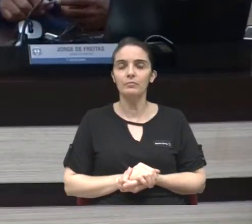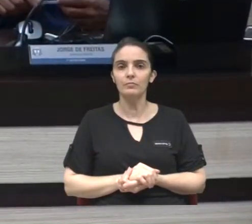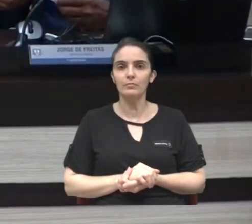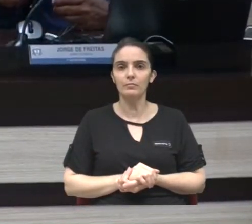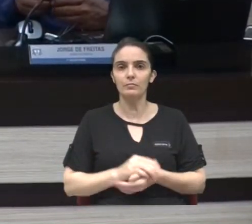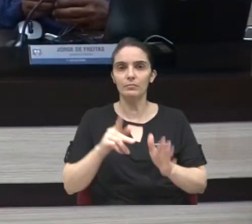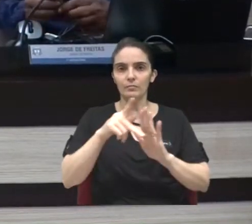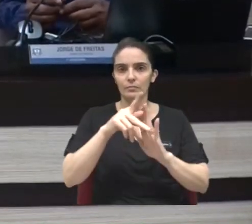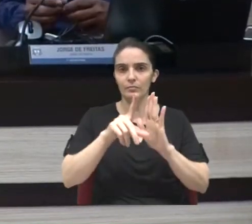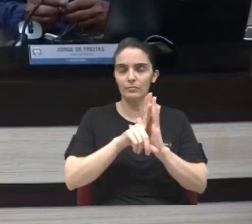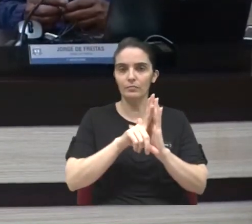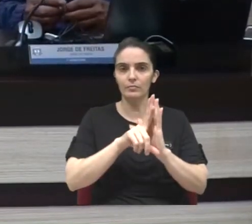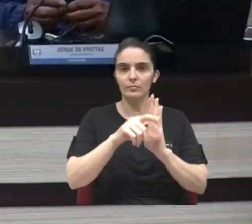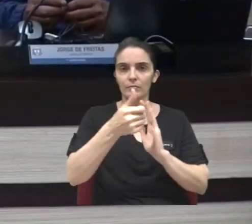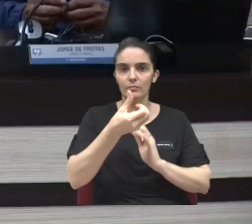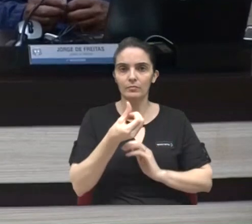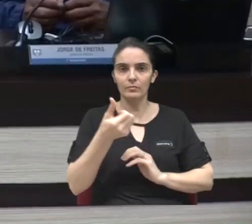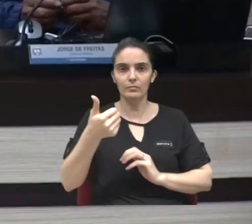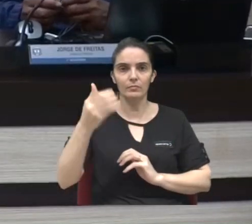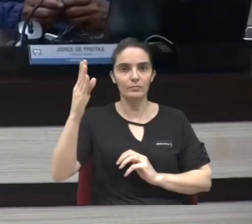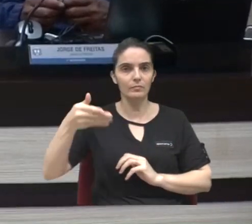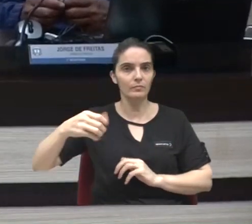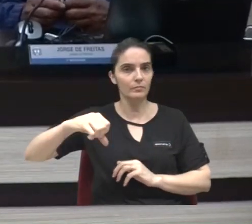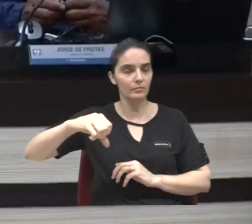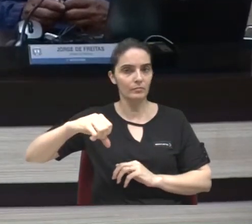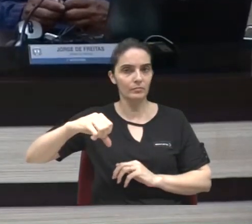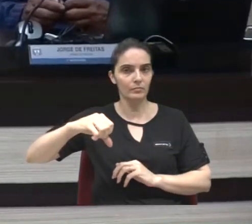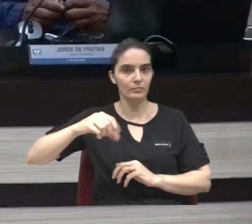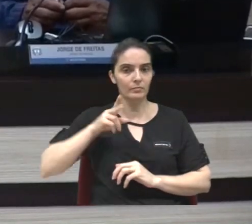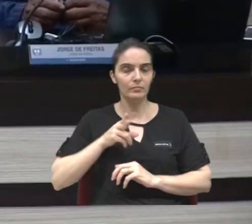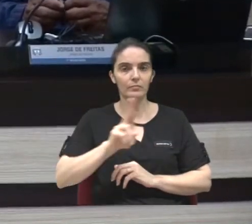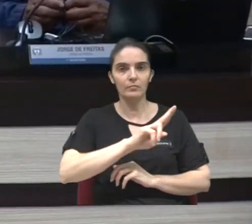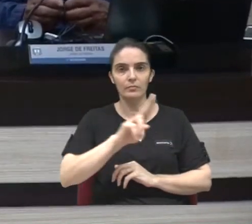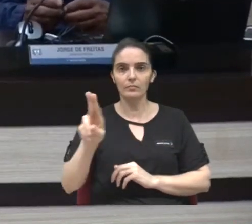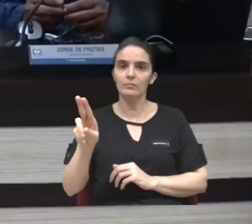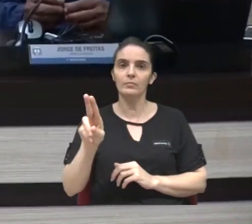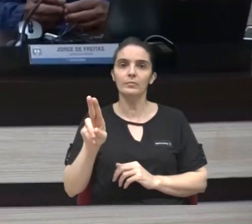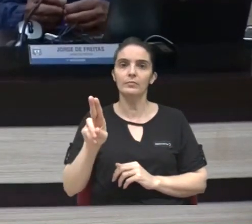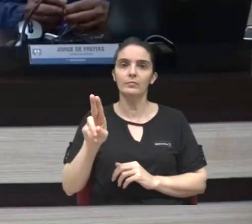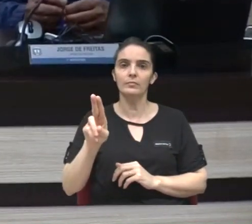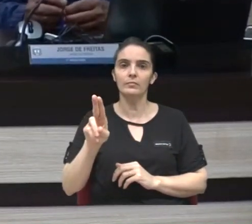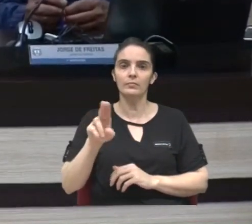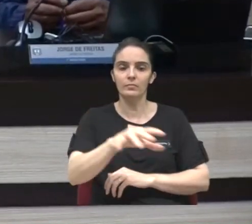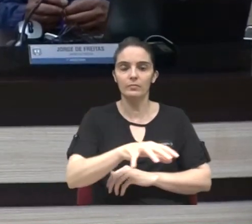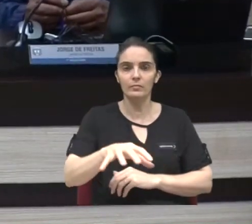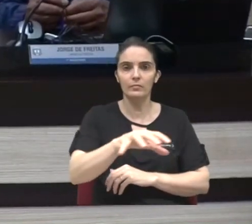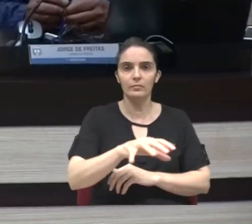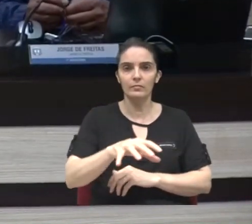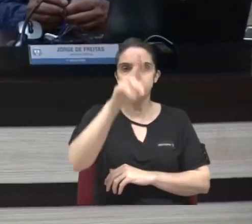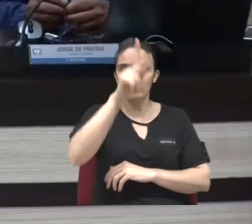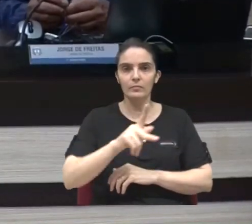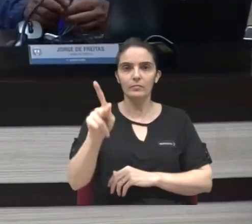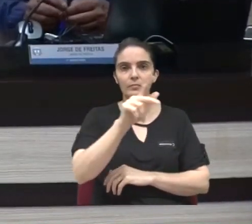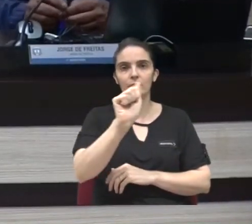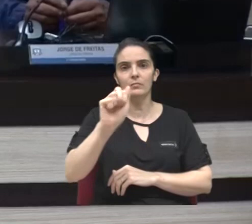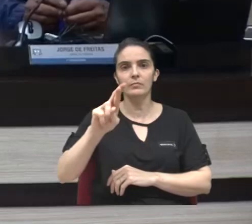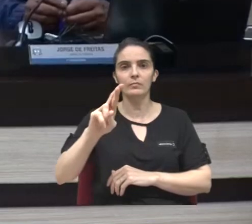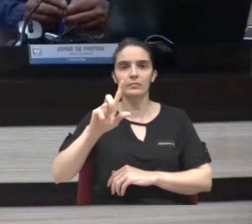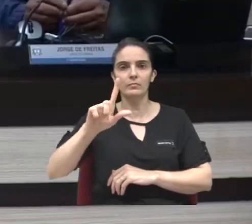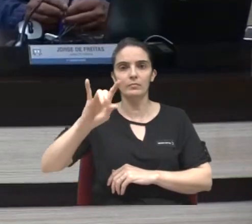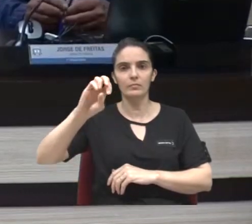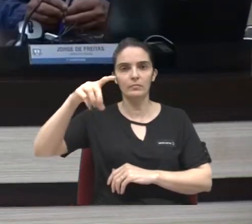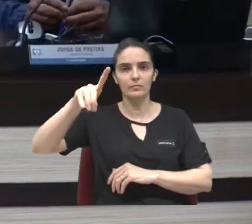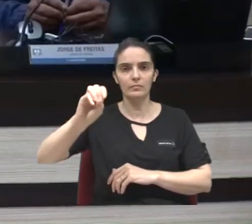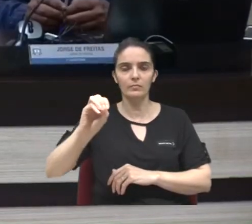Projeto de Lei 161/2019 perpetua o nome de Praça Padre Arlindo Armando de Gasperi, a